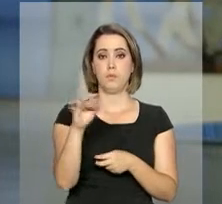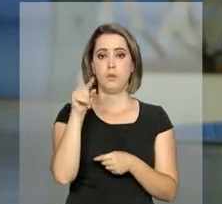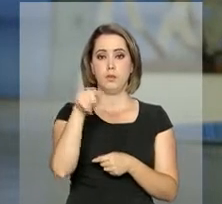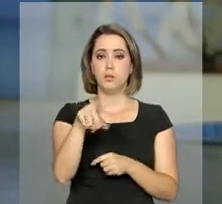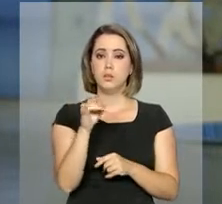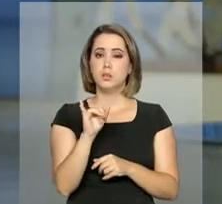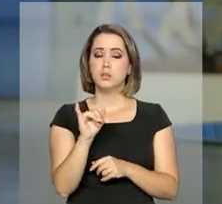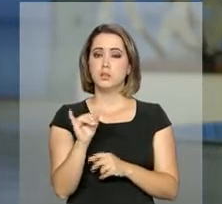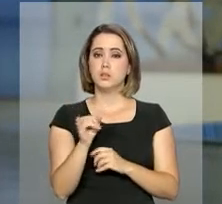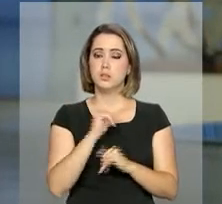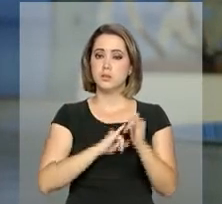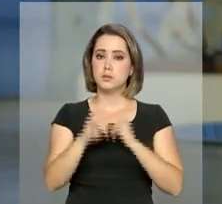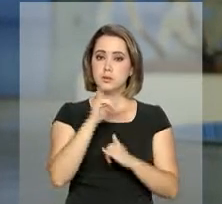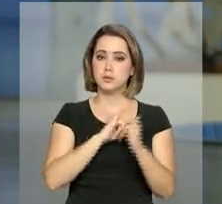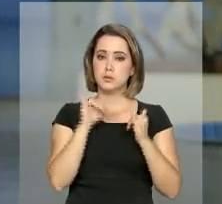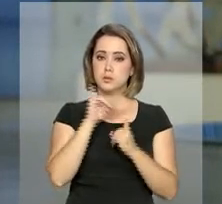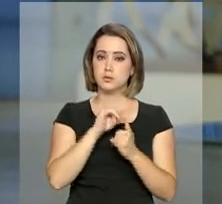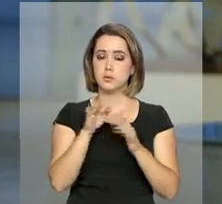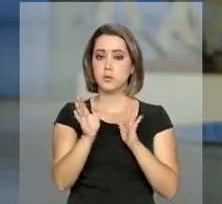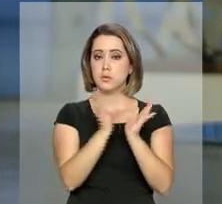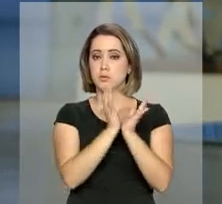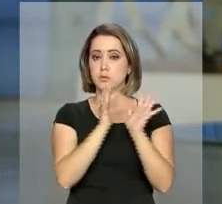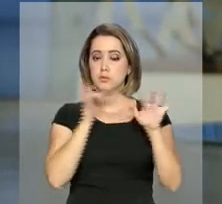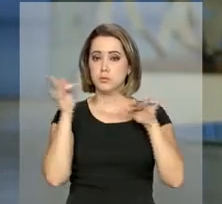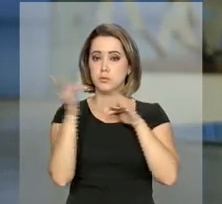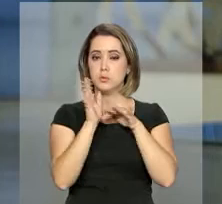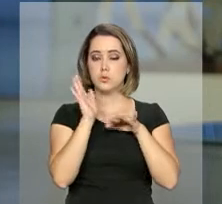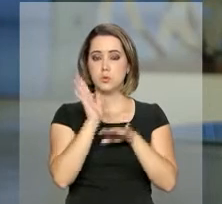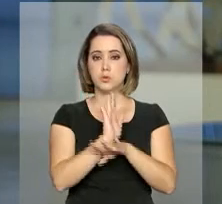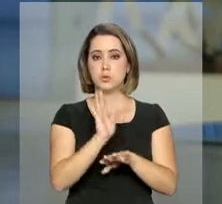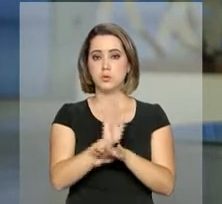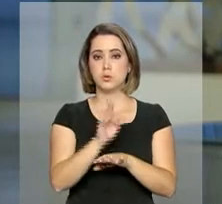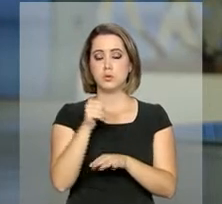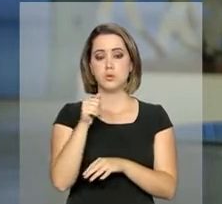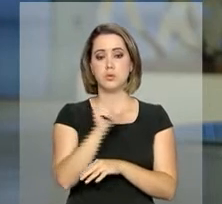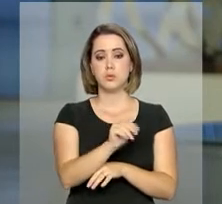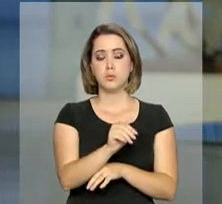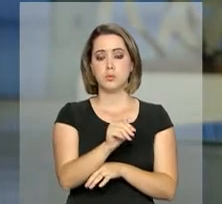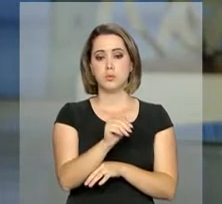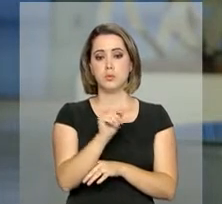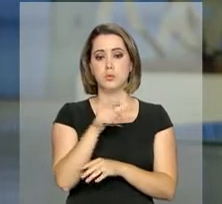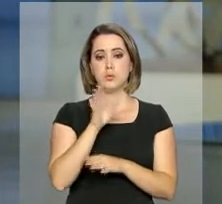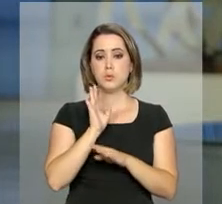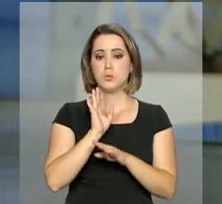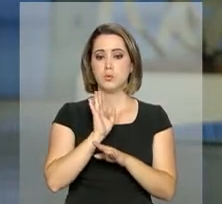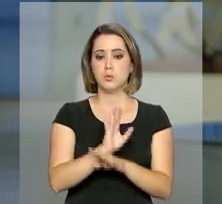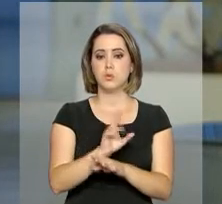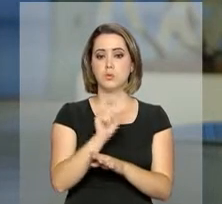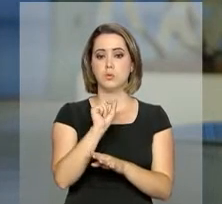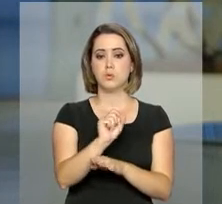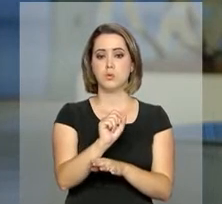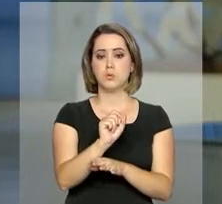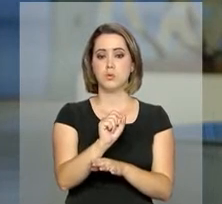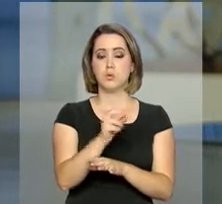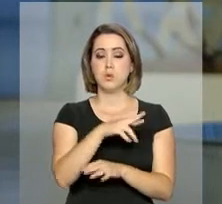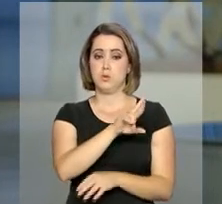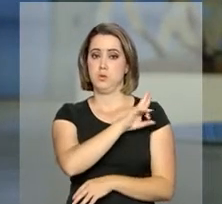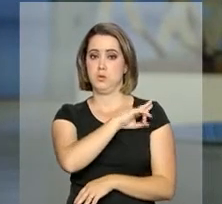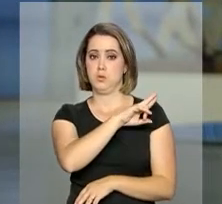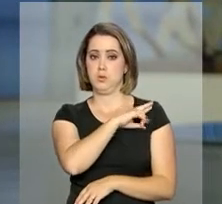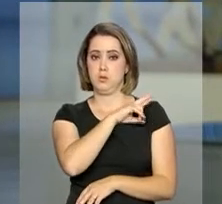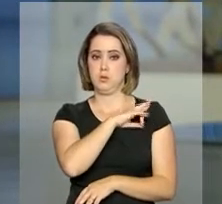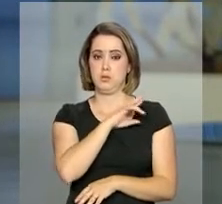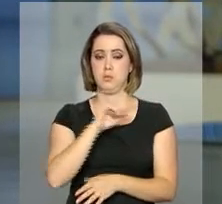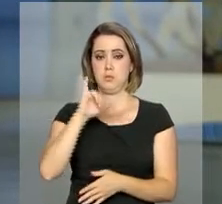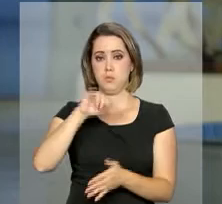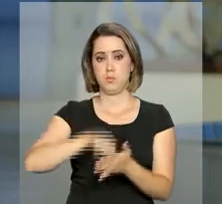esses dados aí de perfis sociais já tenham contribuído com o lançamento ou a atribuição da responsabilidade